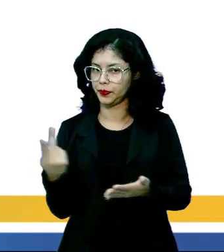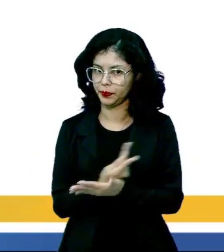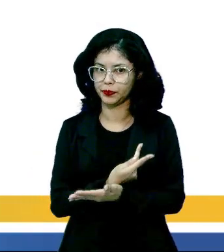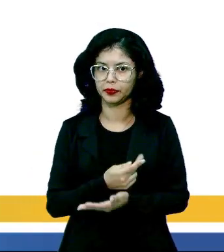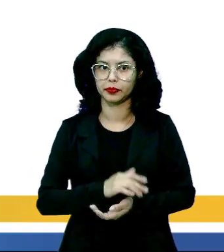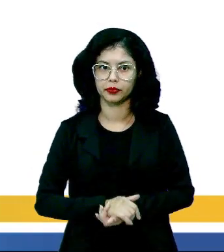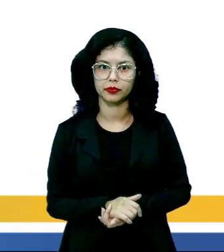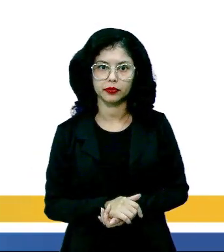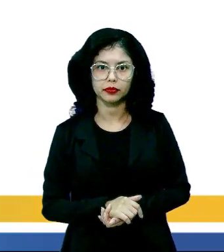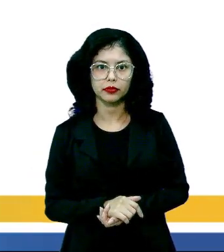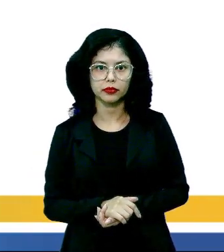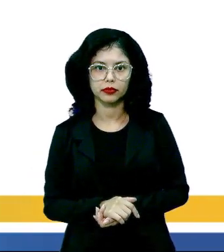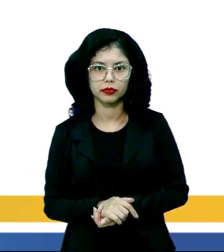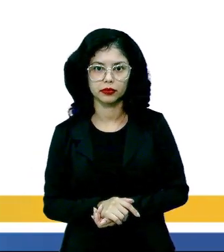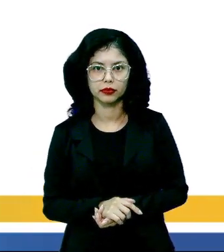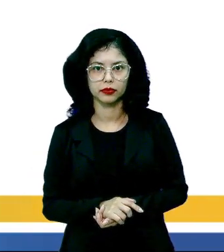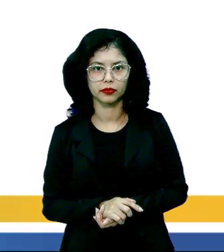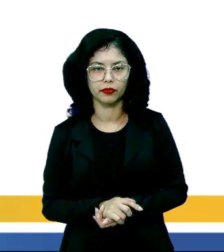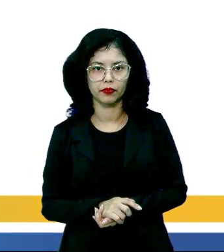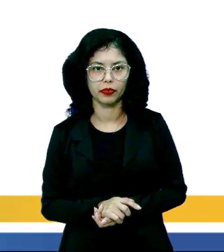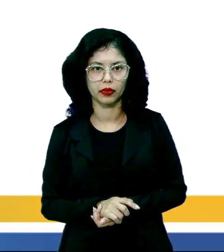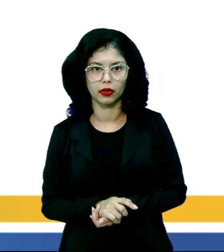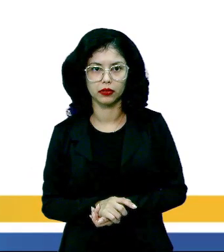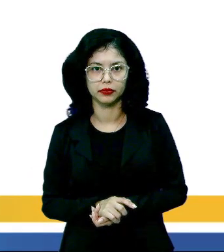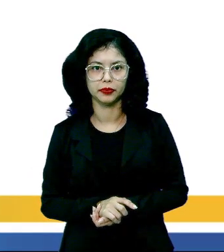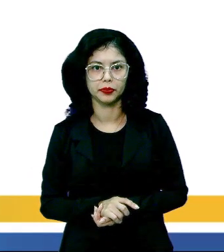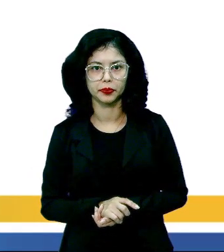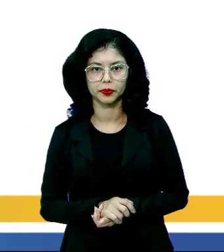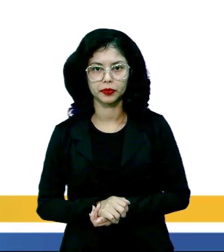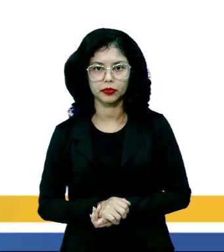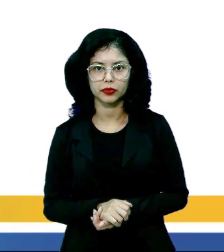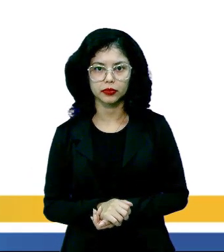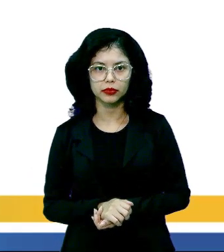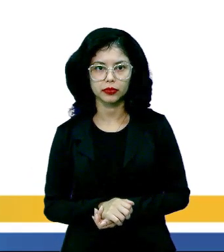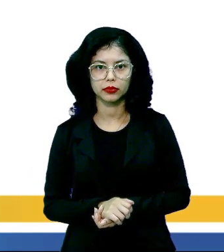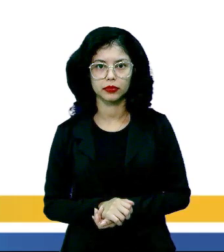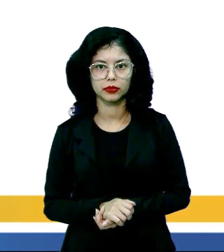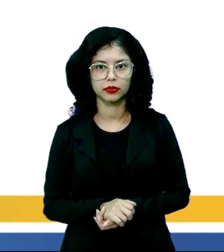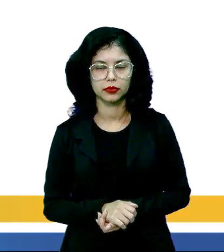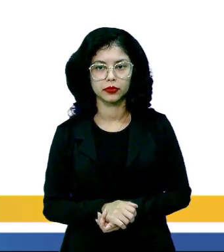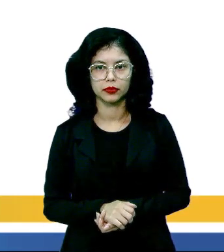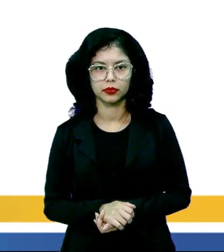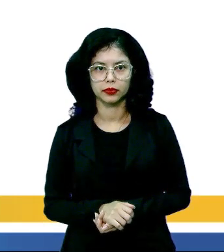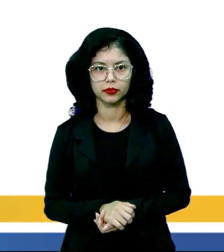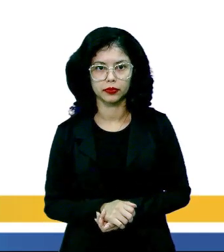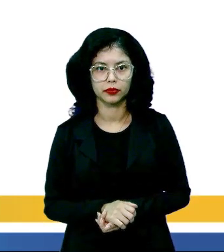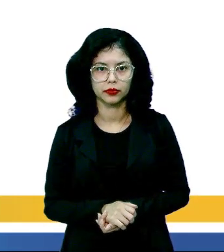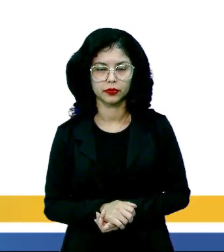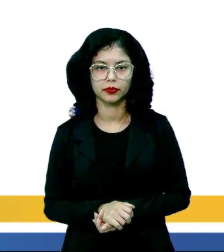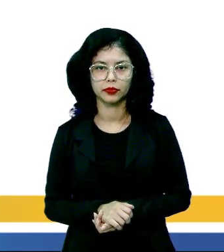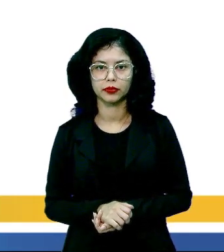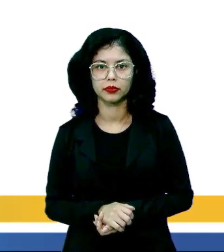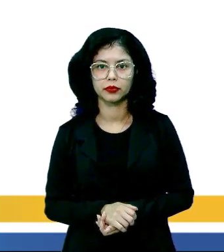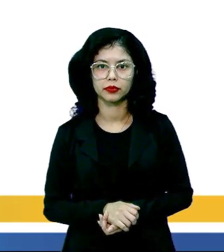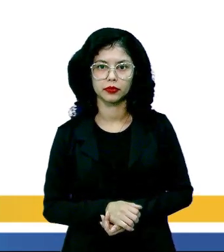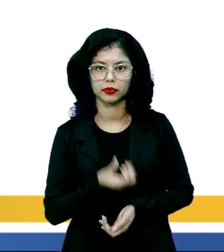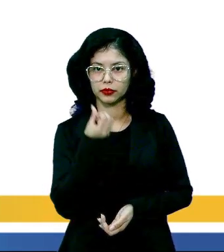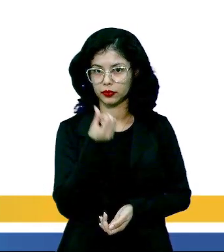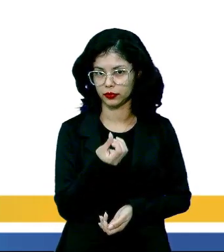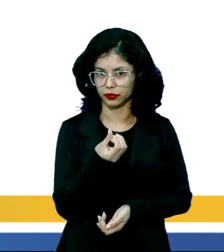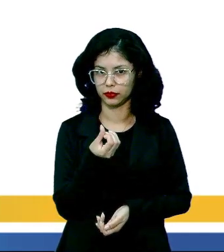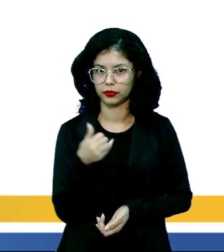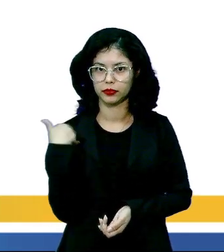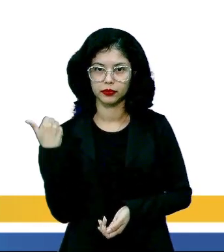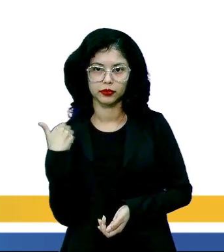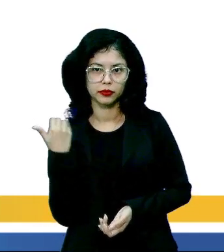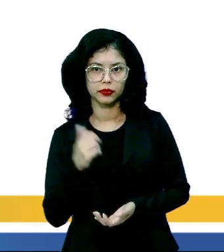ser nossa alternativa correta aí vamos verificar as outras né galera aí vai falando ali ó ele tinha seis